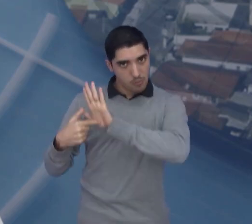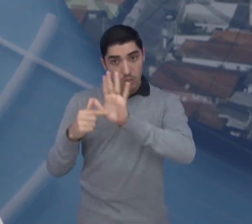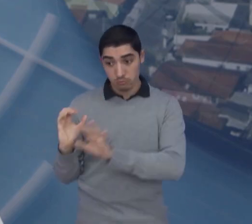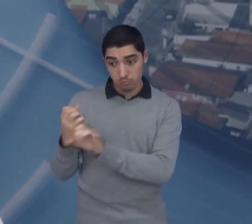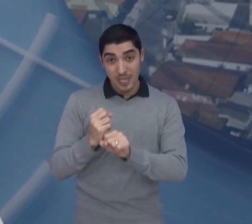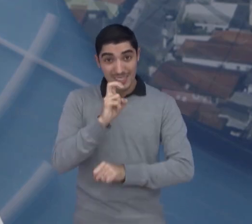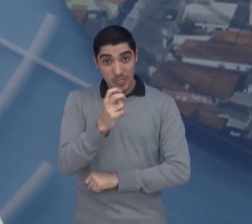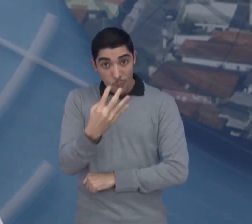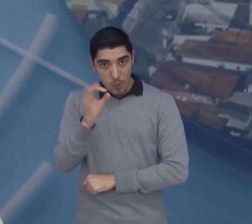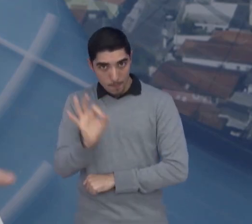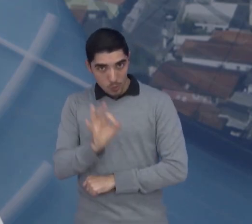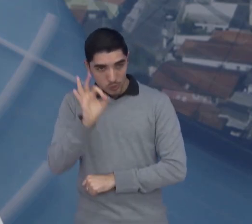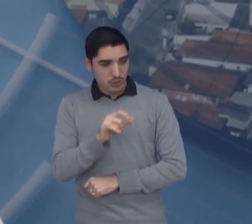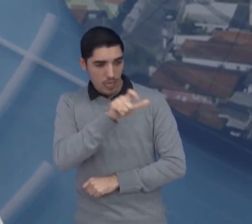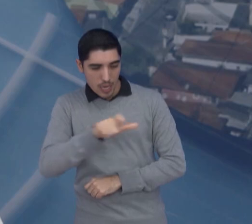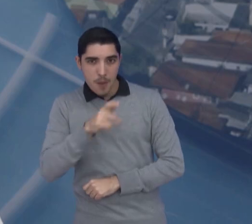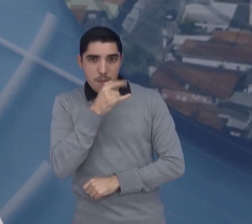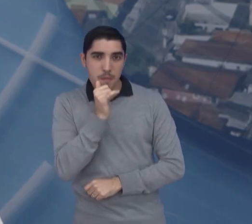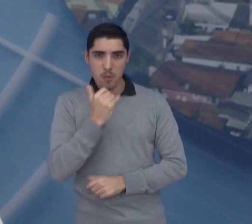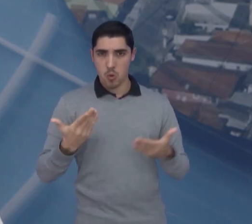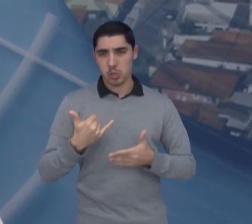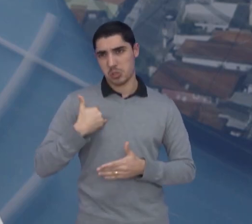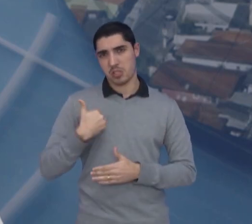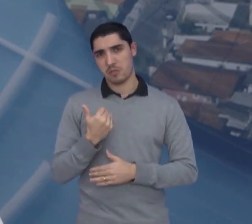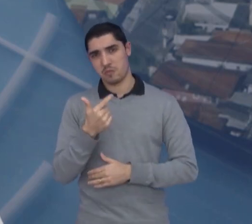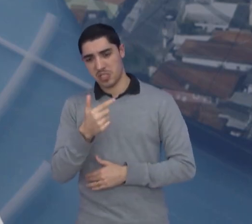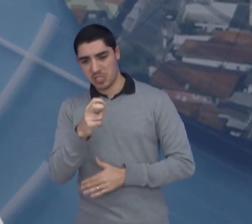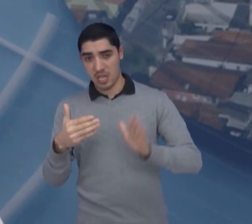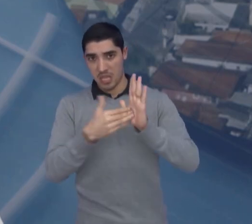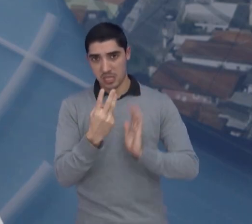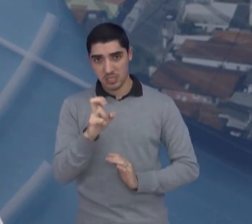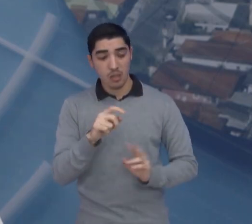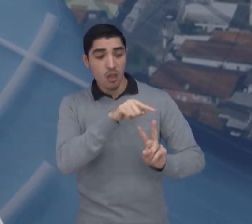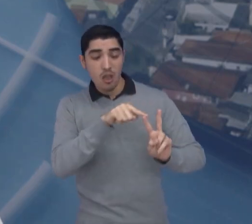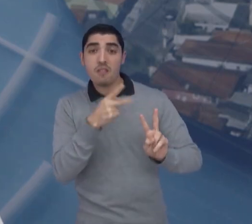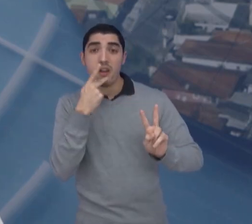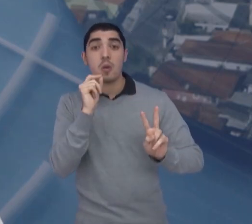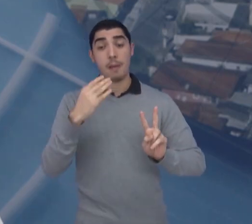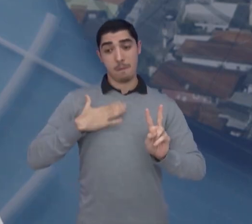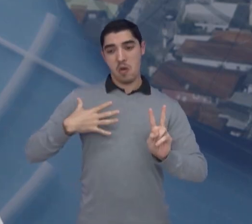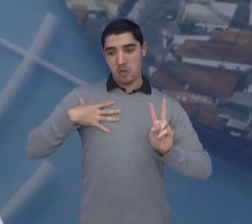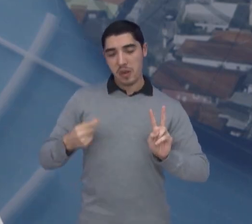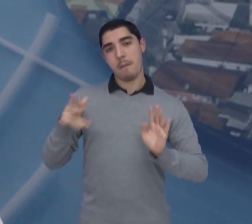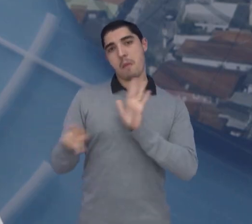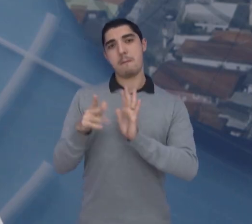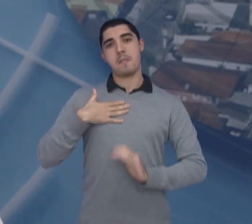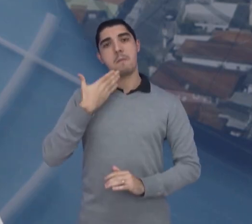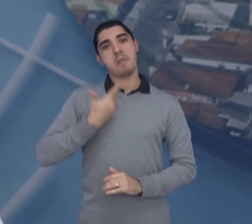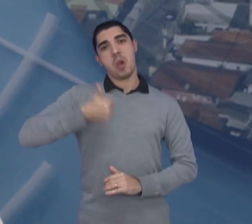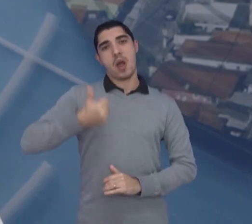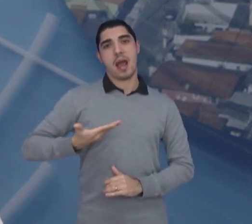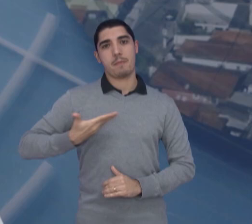Y, que hoje tem entre 25 e 35 anos, descrevem seus filhos como seus melhores amigos, bem diferente